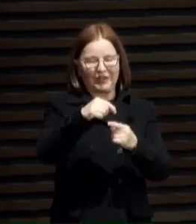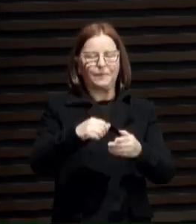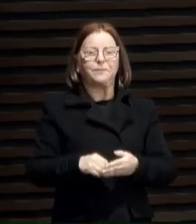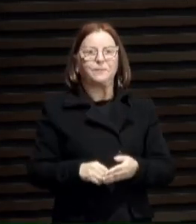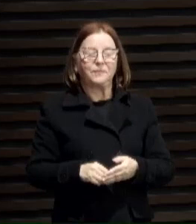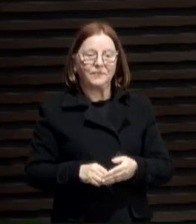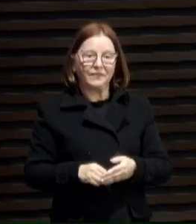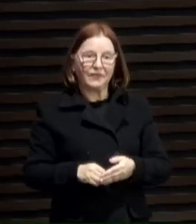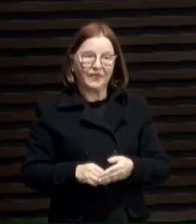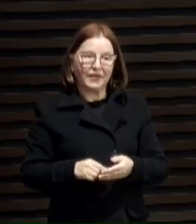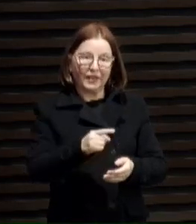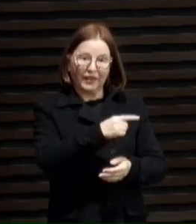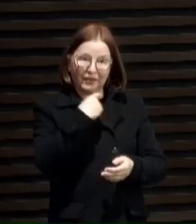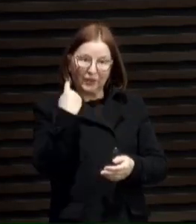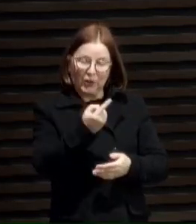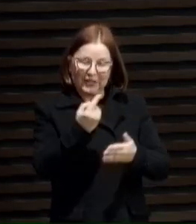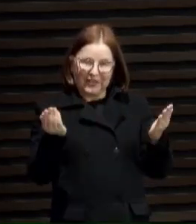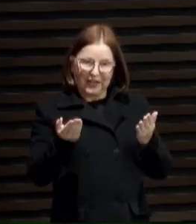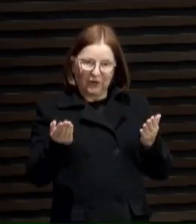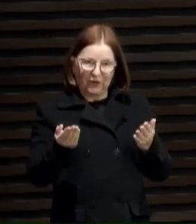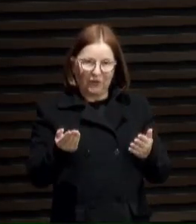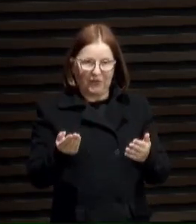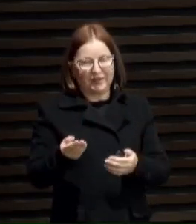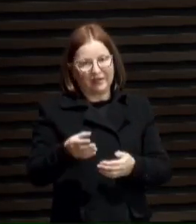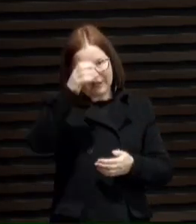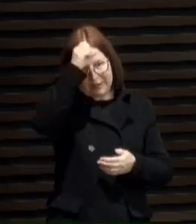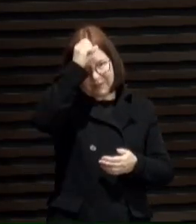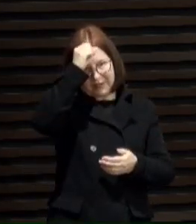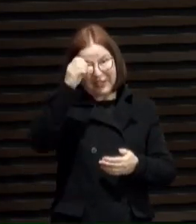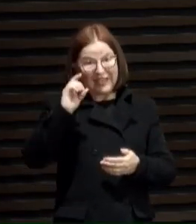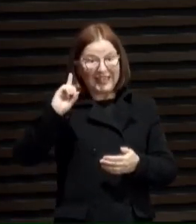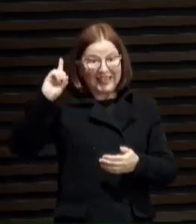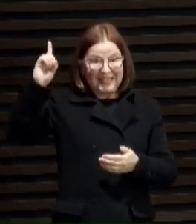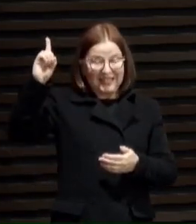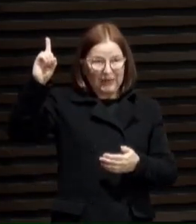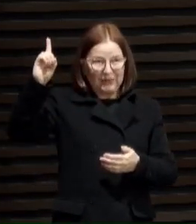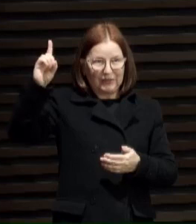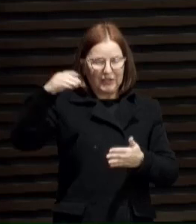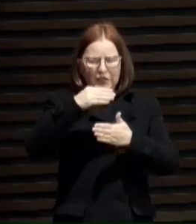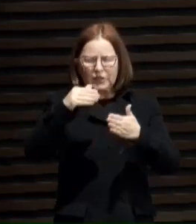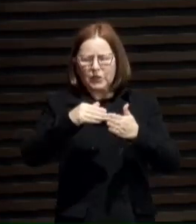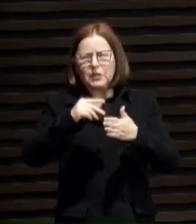nós vamos ver que Deus, em toda a sua plenitude, em toda a sua soberania e